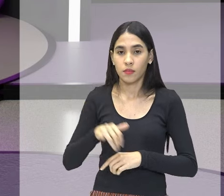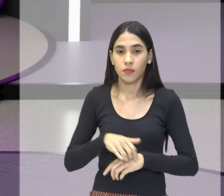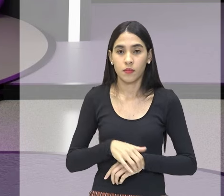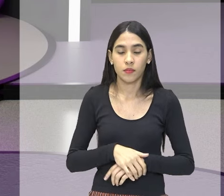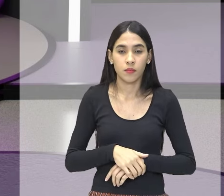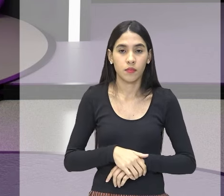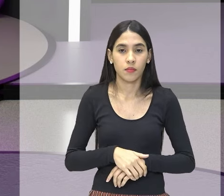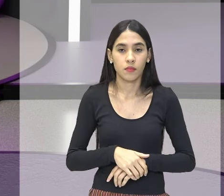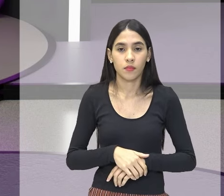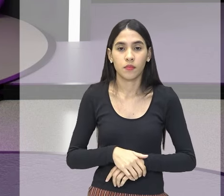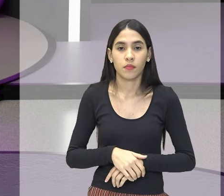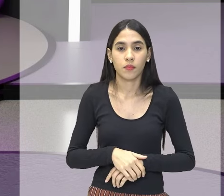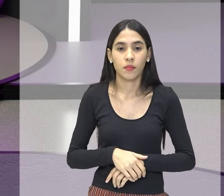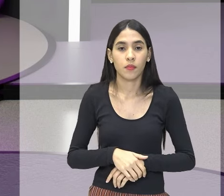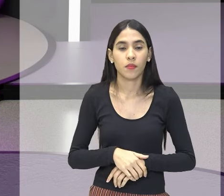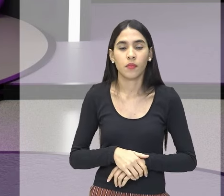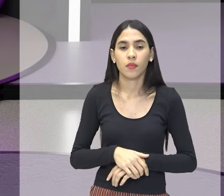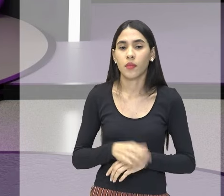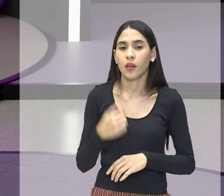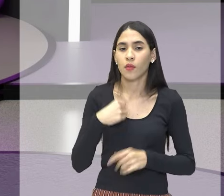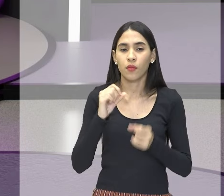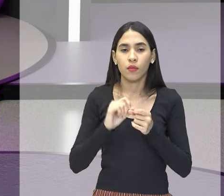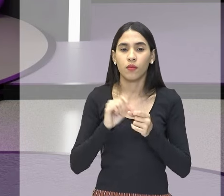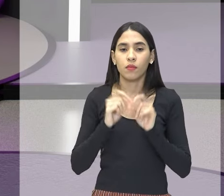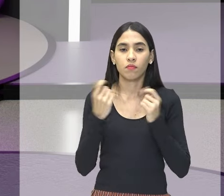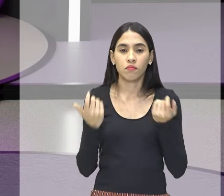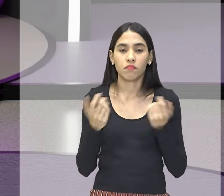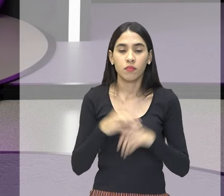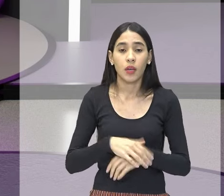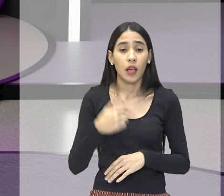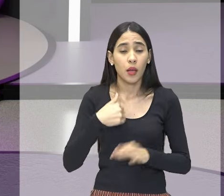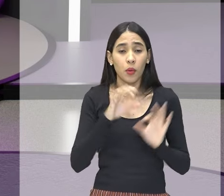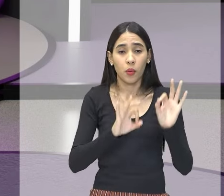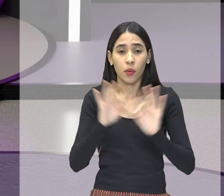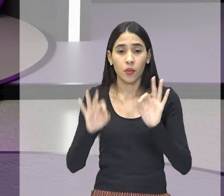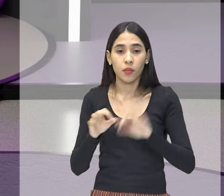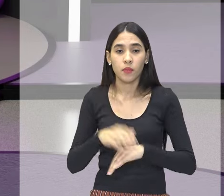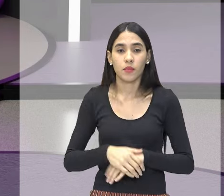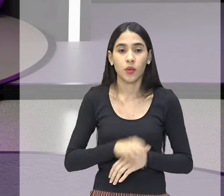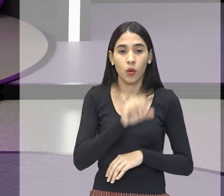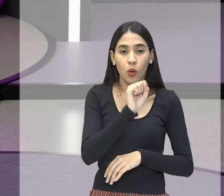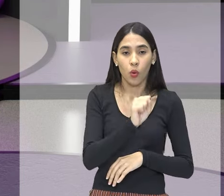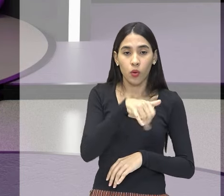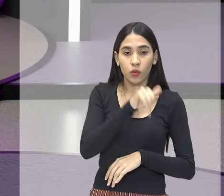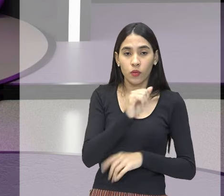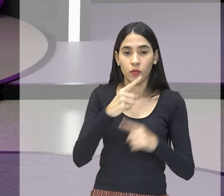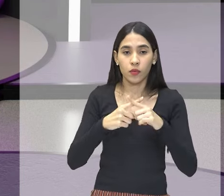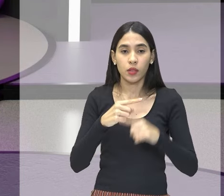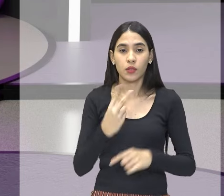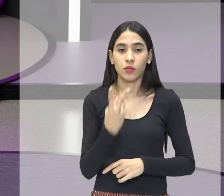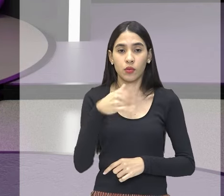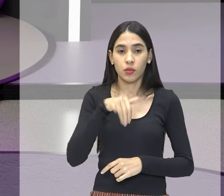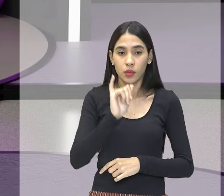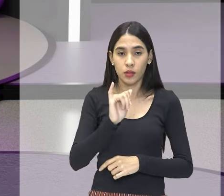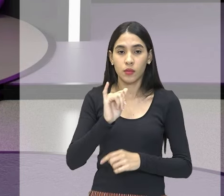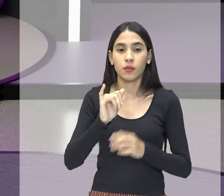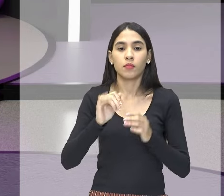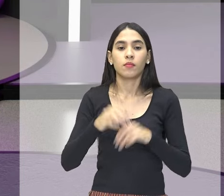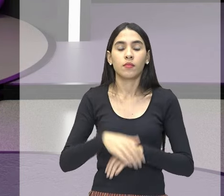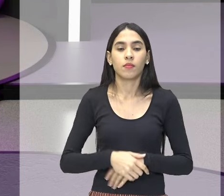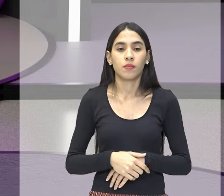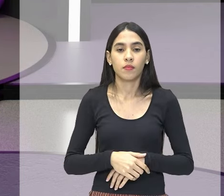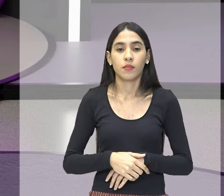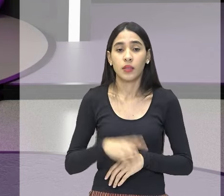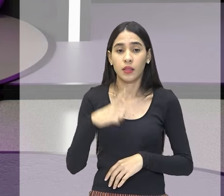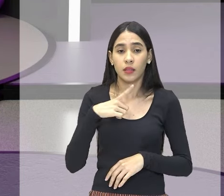multiplicado por 6y. O que é que eu vou fazer? Eu vou resolver ali 8y multiplicado por 2y, que nós